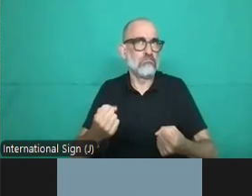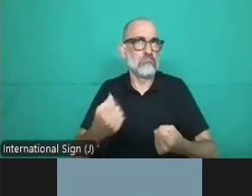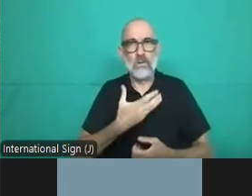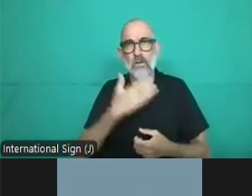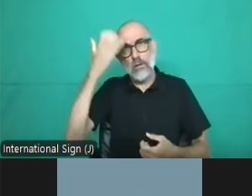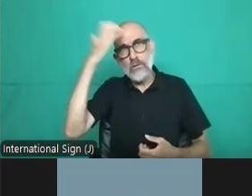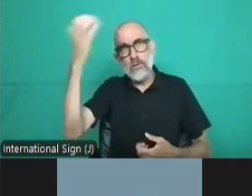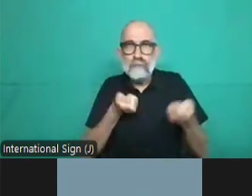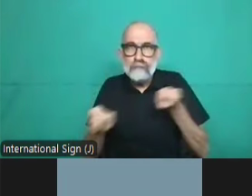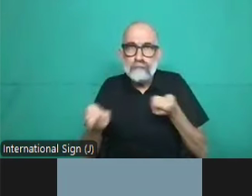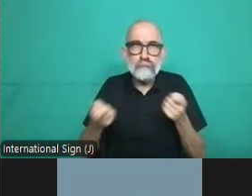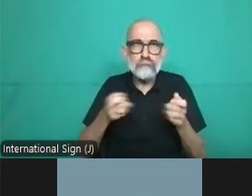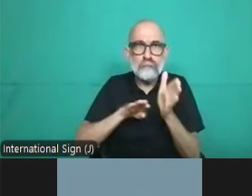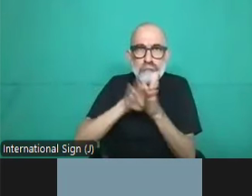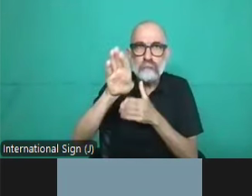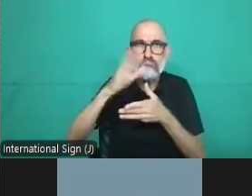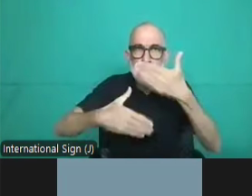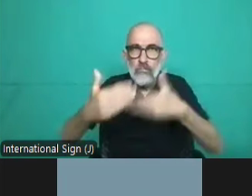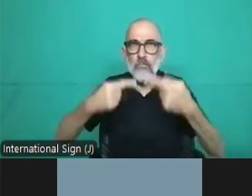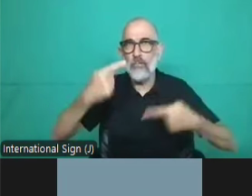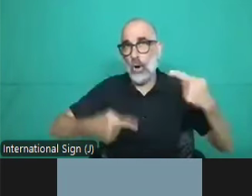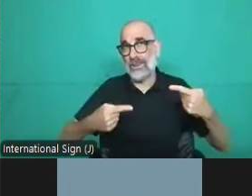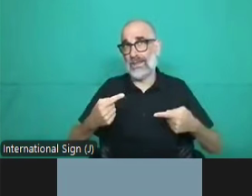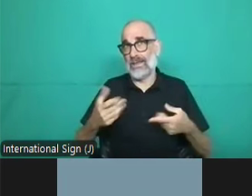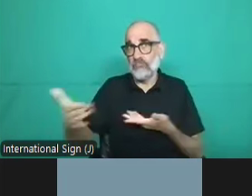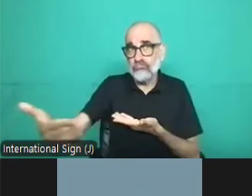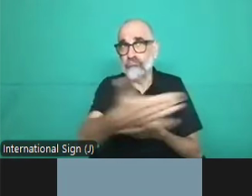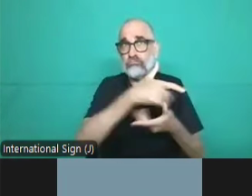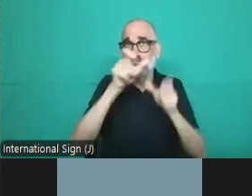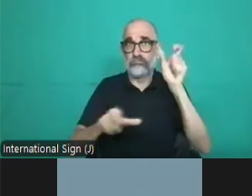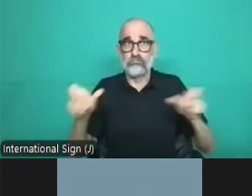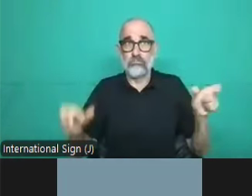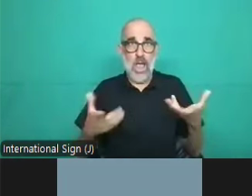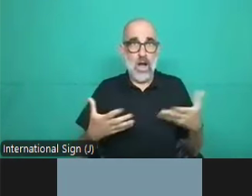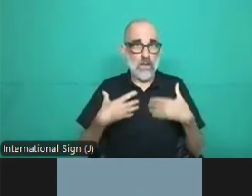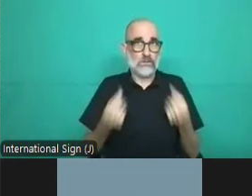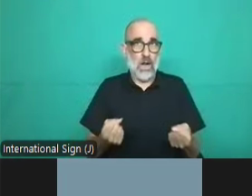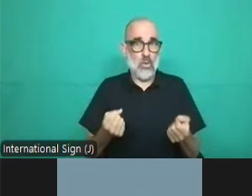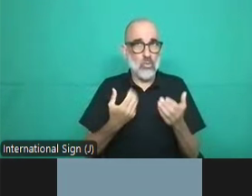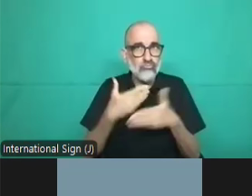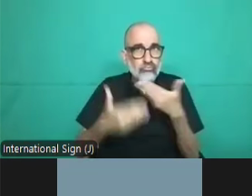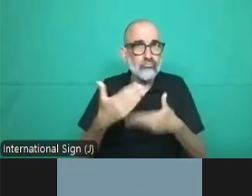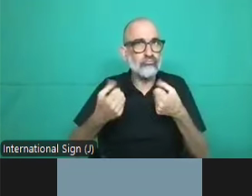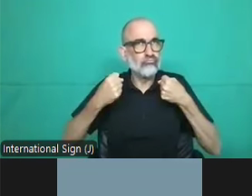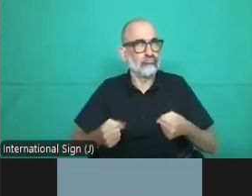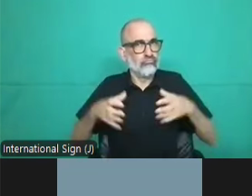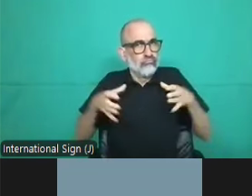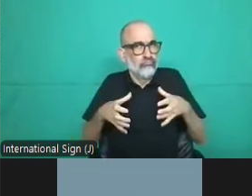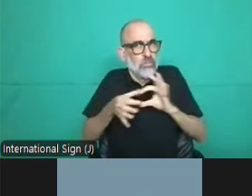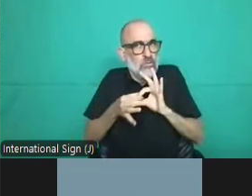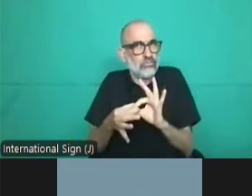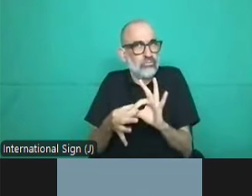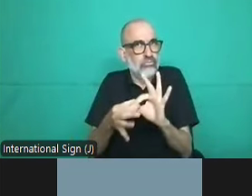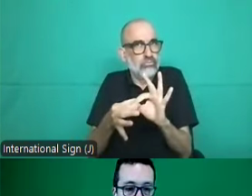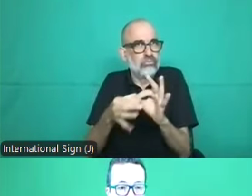mecanismos fortalecer la regulatórios, formación e fortalecer integración de uma equipos formação interprofesionales de en redes equipes integradas de servicios de